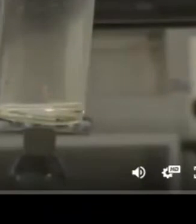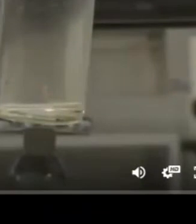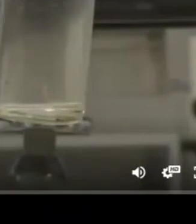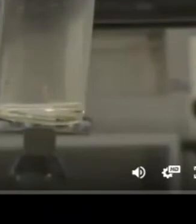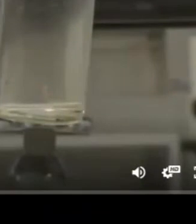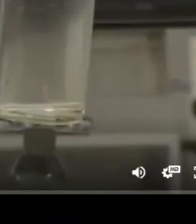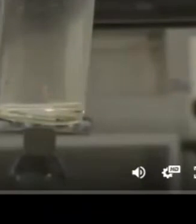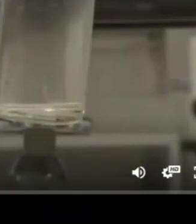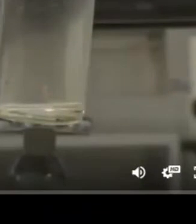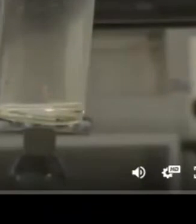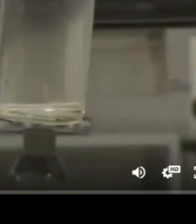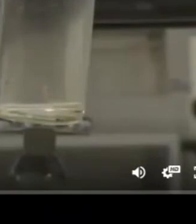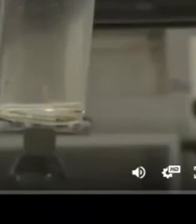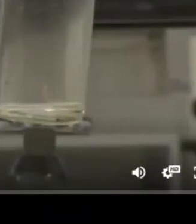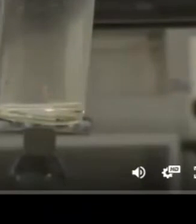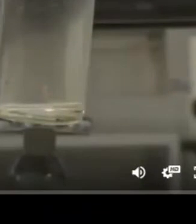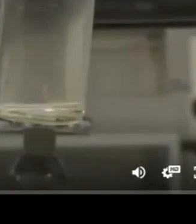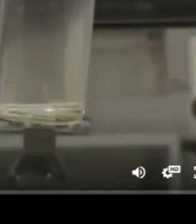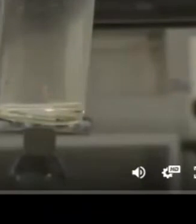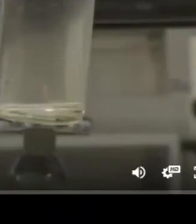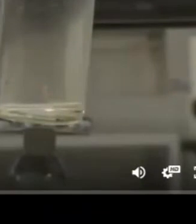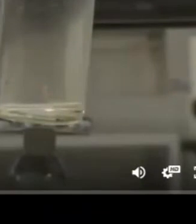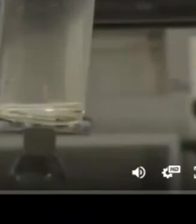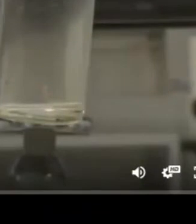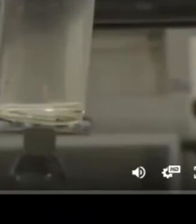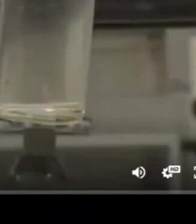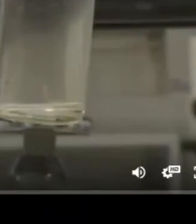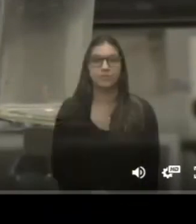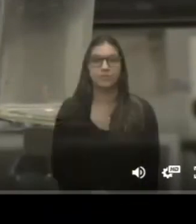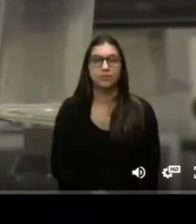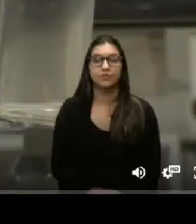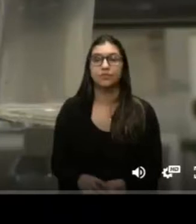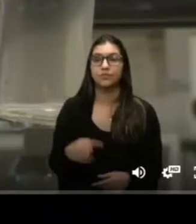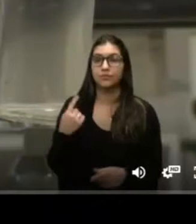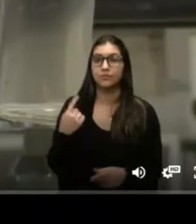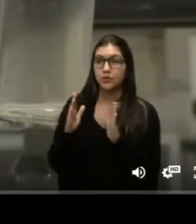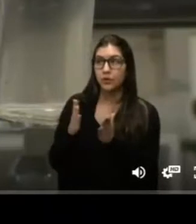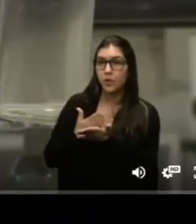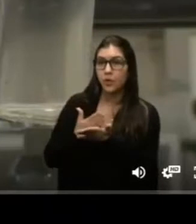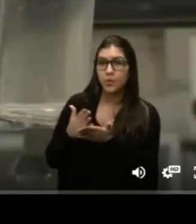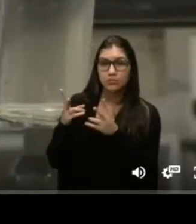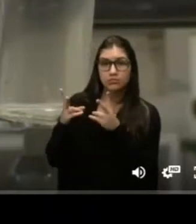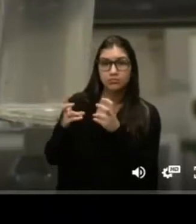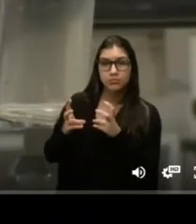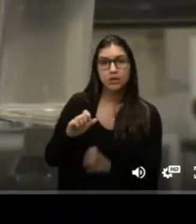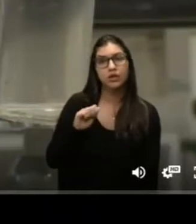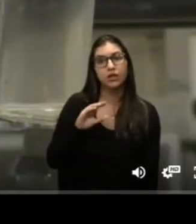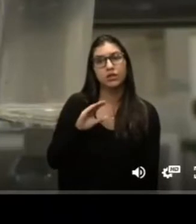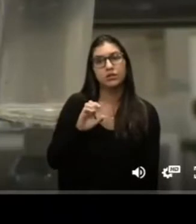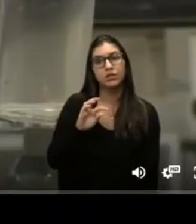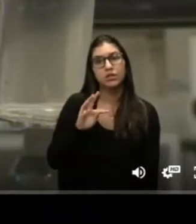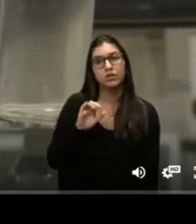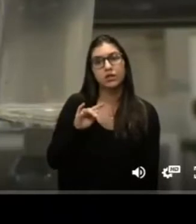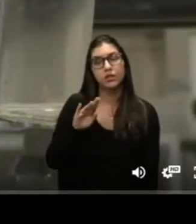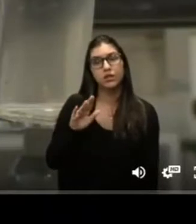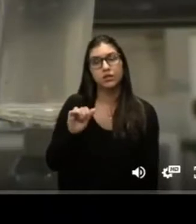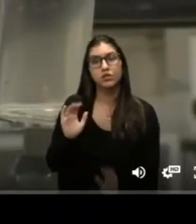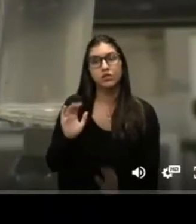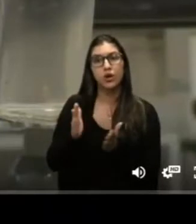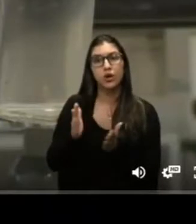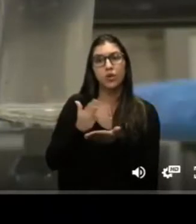Por enquanto, não fundiu nada, tá vendo? Pozinho ó, tá vendo? Da direita, começando. Então já começou a entrar